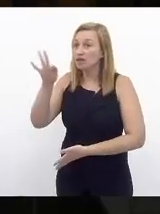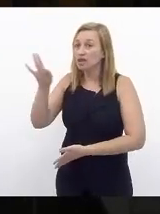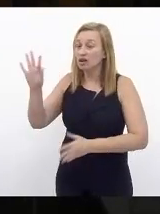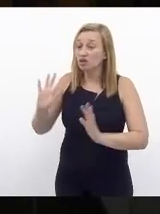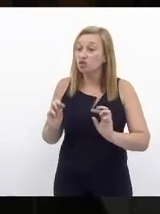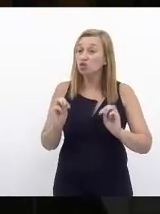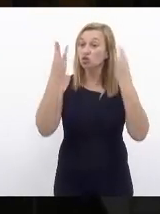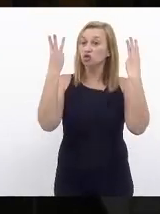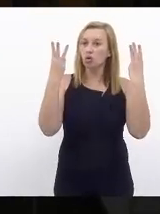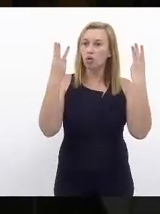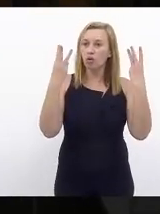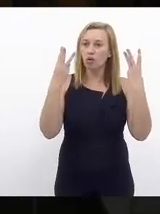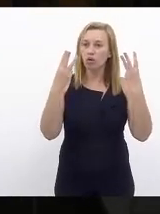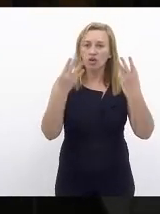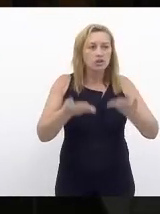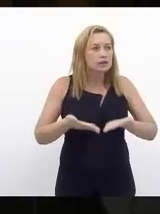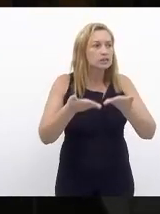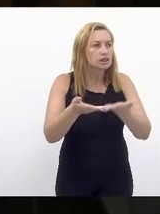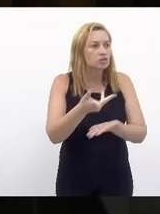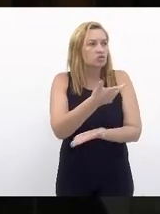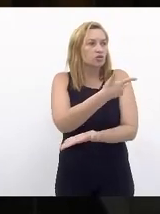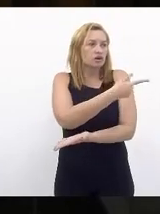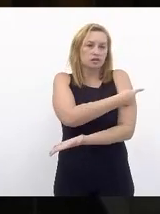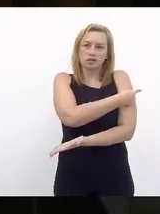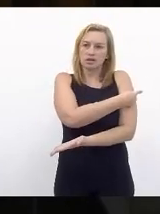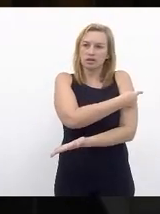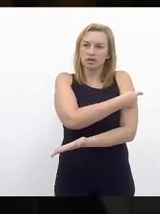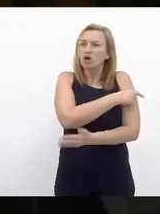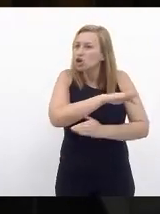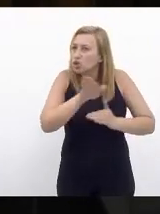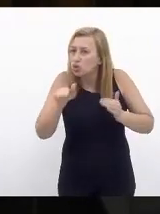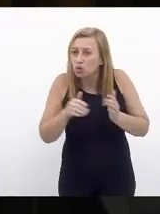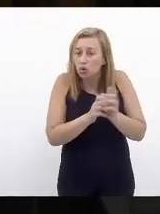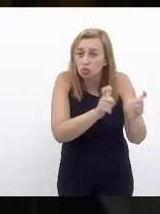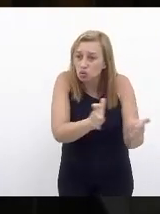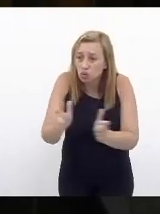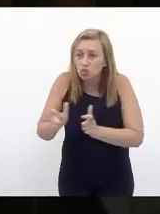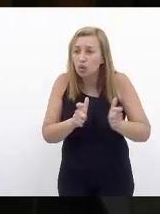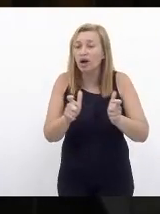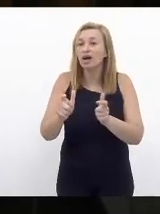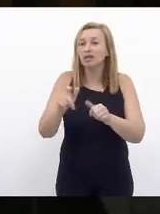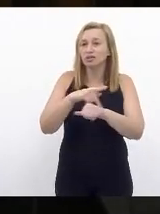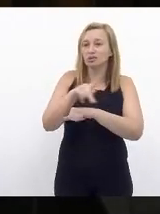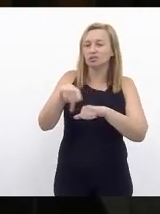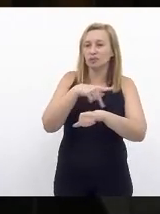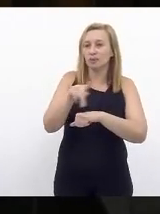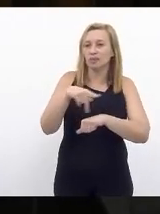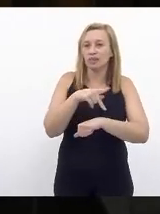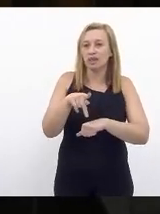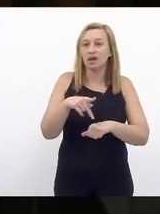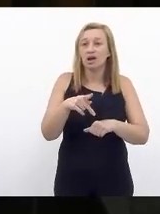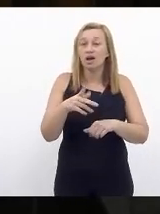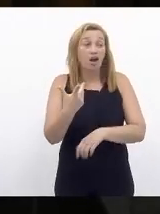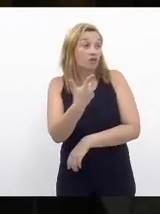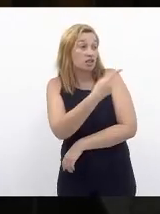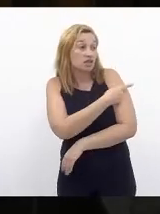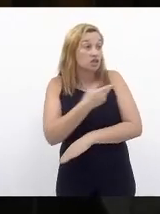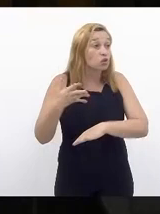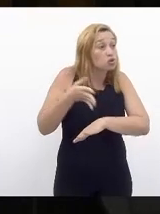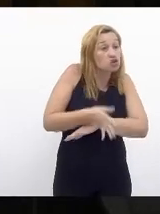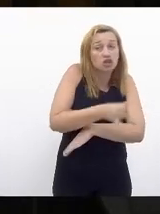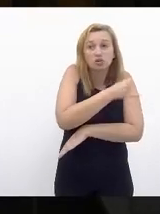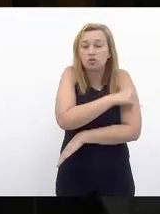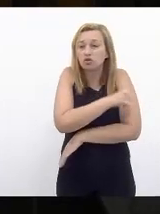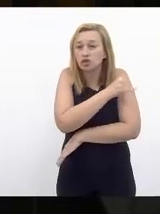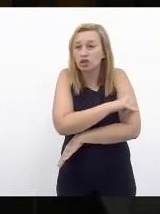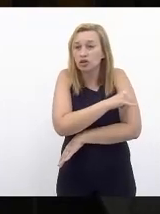show, entregando vacina em todos os cantos desse país. A vacina, quando chega no Rio de